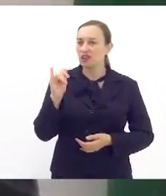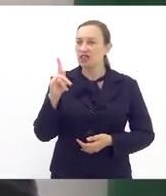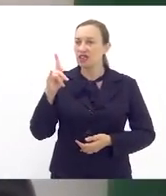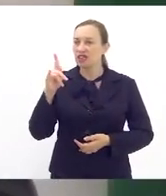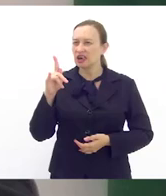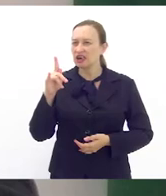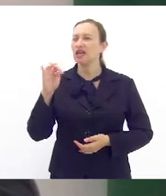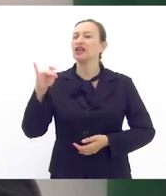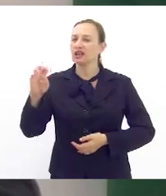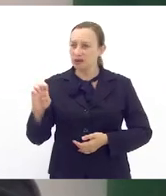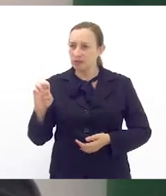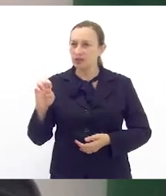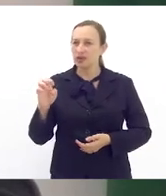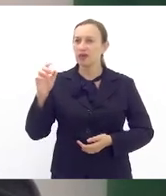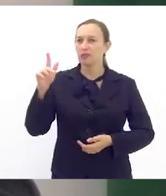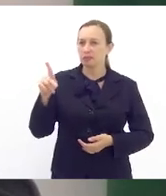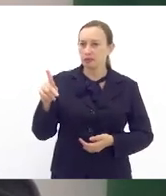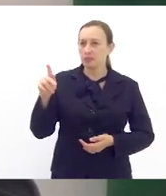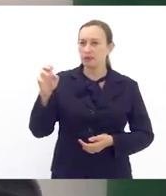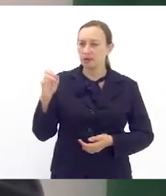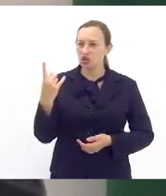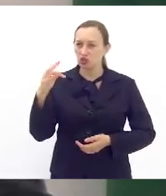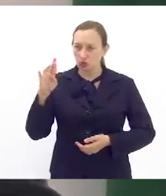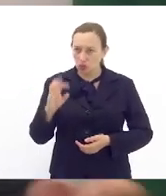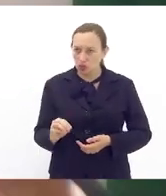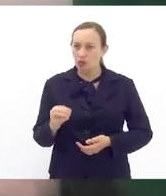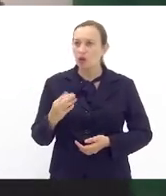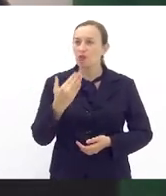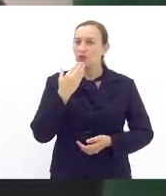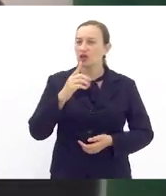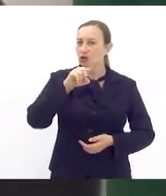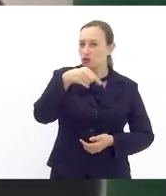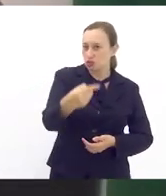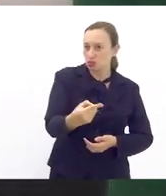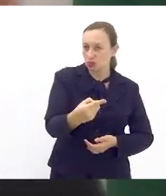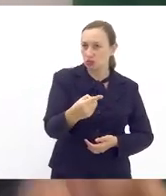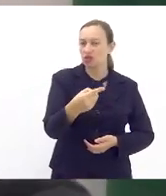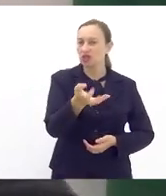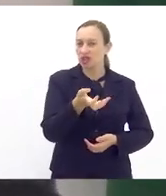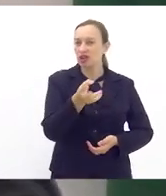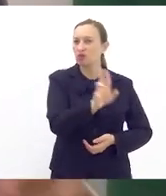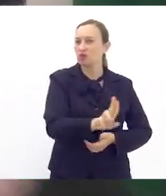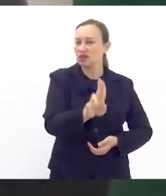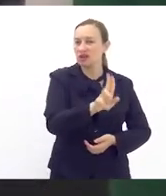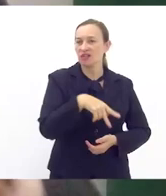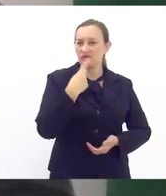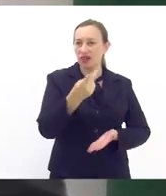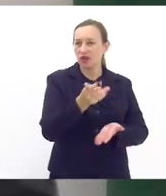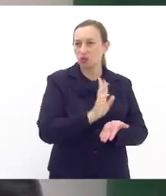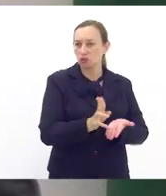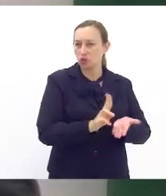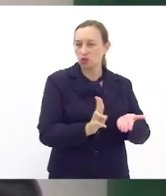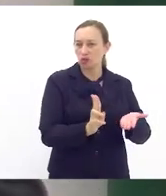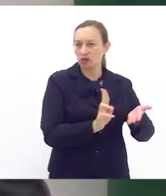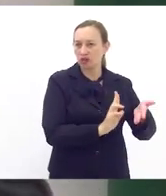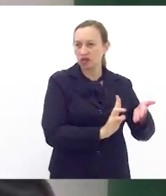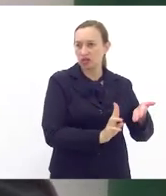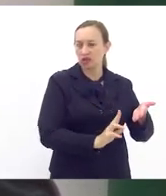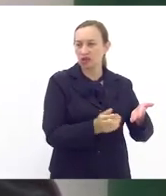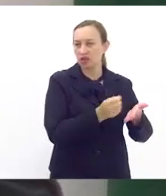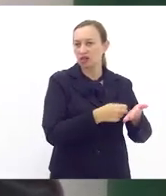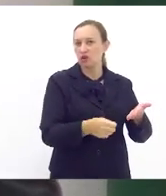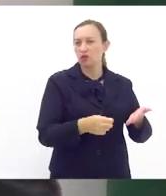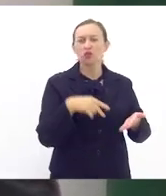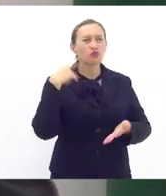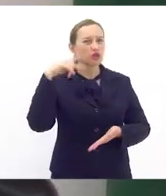gostaria de solicitar as autoridades presentes que desejam fazer o uso da palavra para poder se inscrever aqui na porta de vereadores